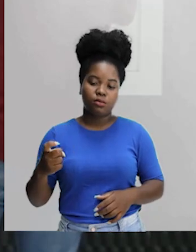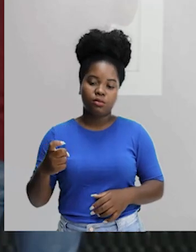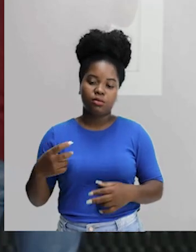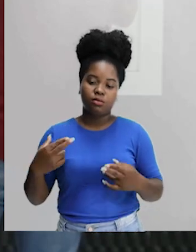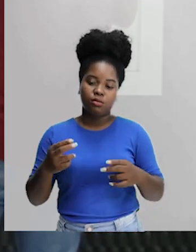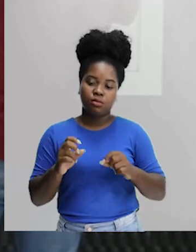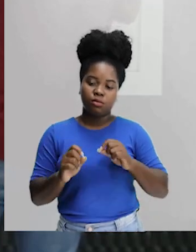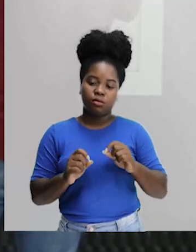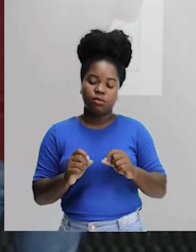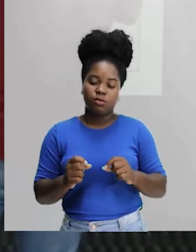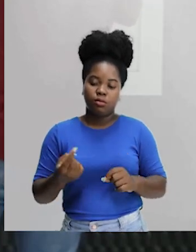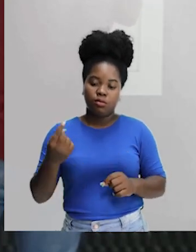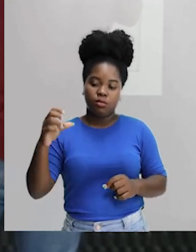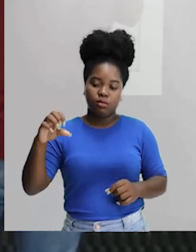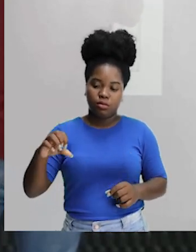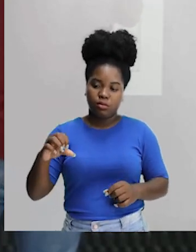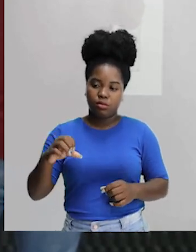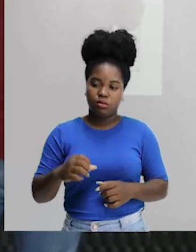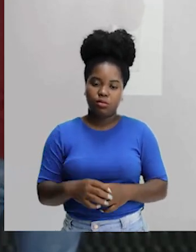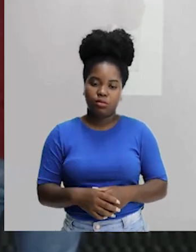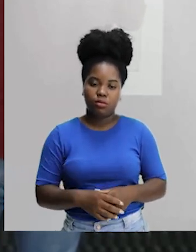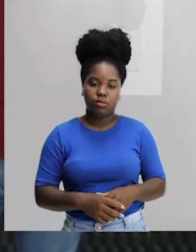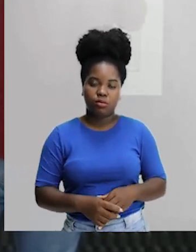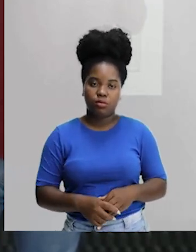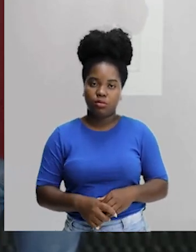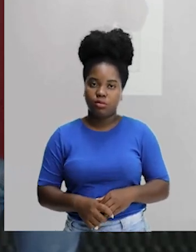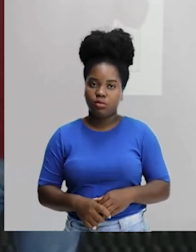vai ser igual a 1 nono